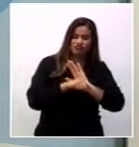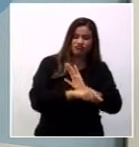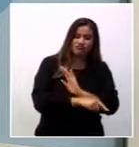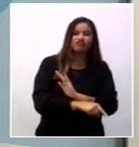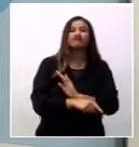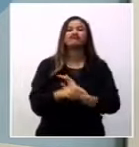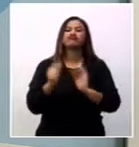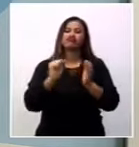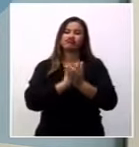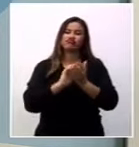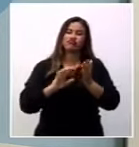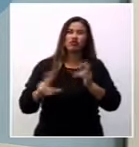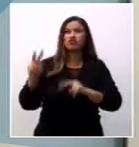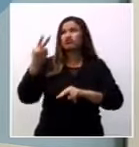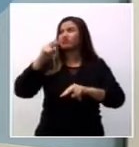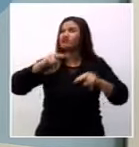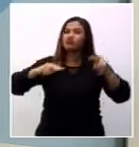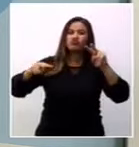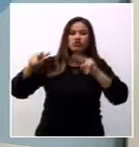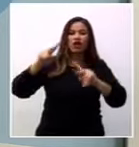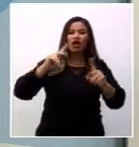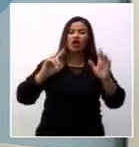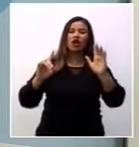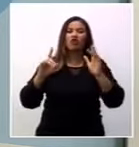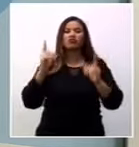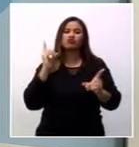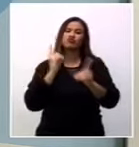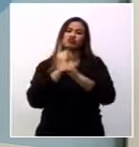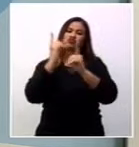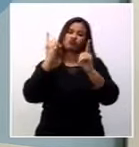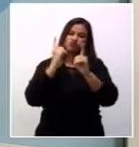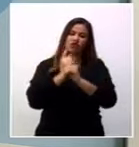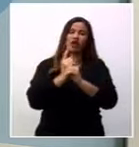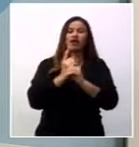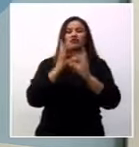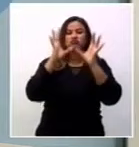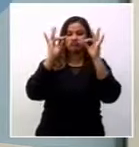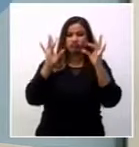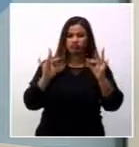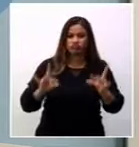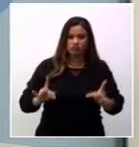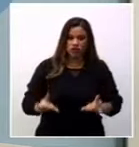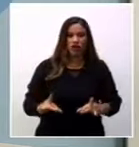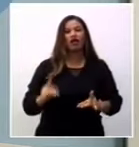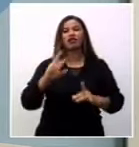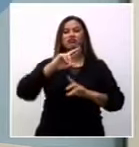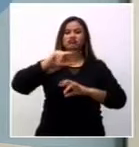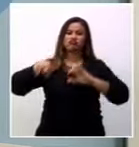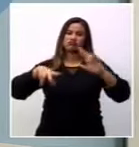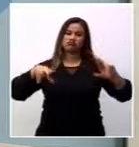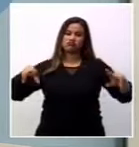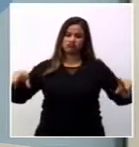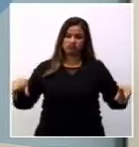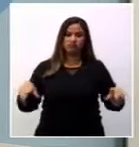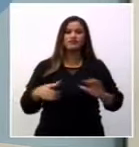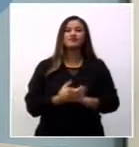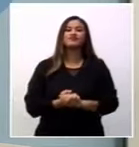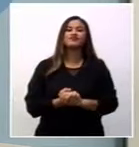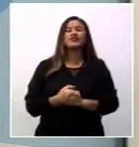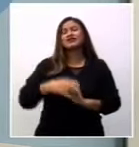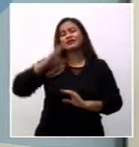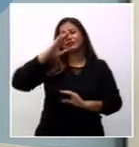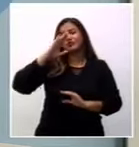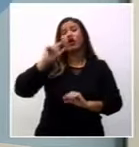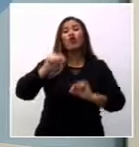exercício de observação, identificação e descrição de diferentes paisagens, principalmente